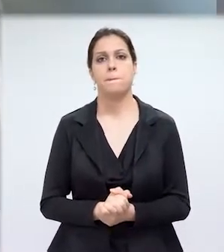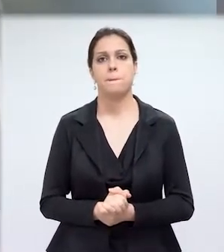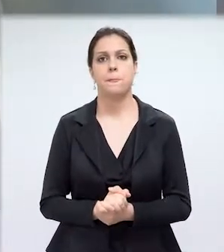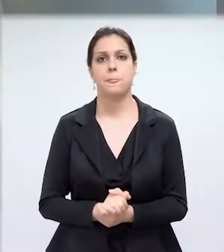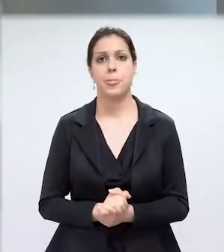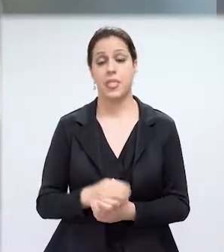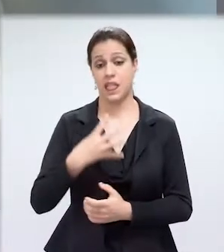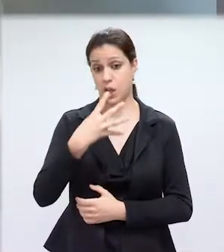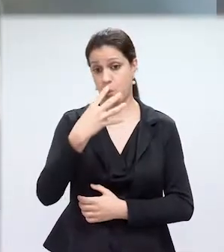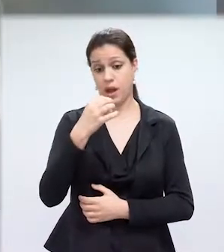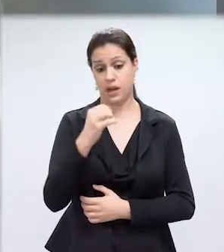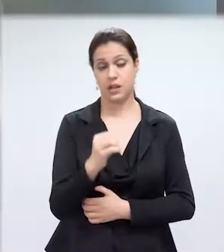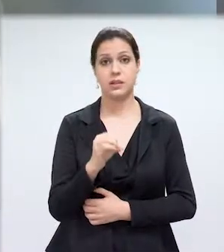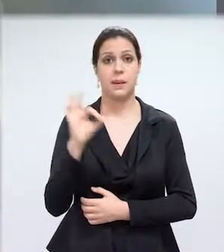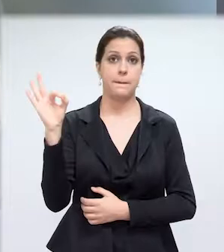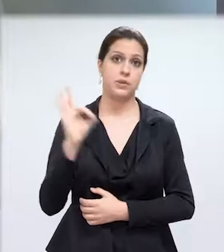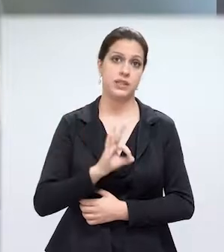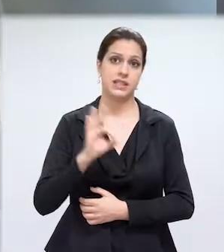com vocês.